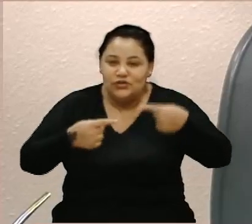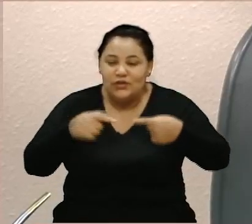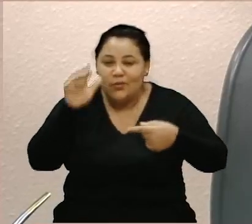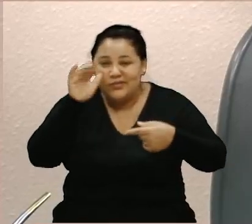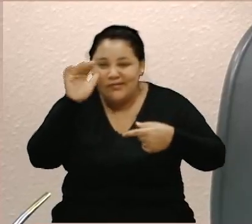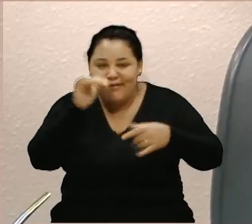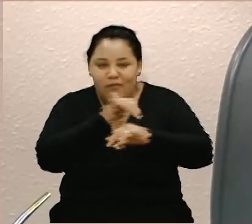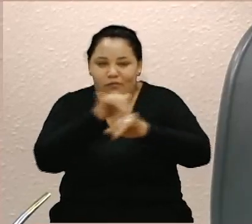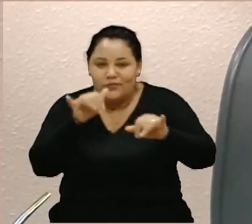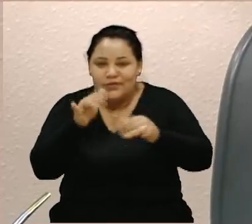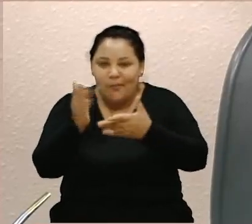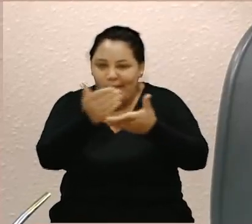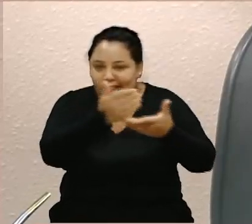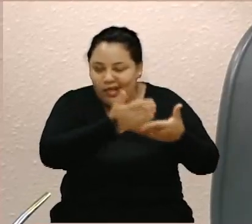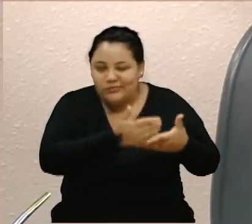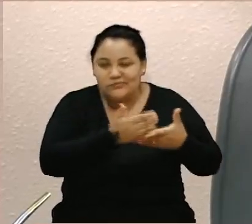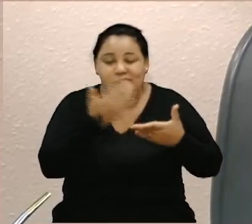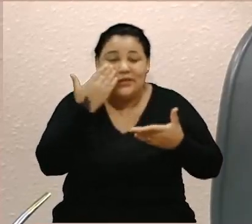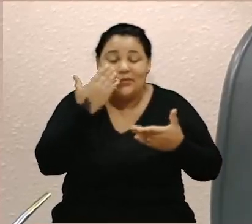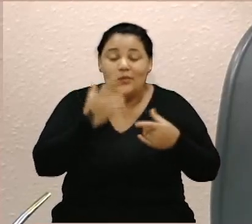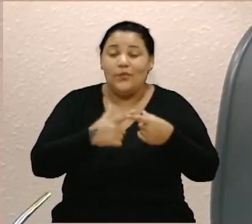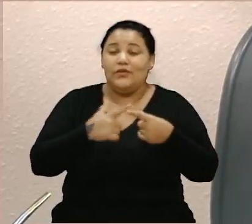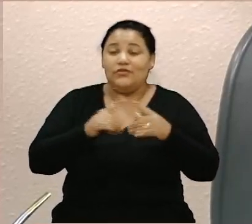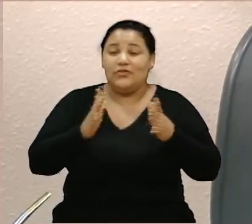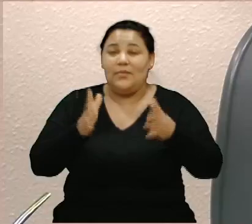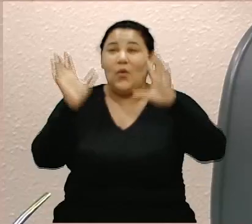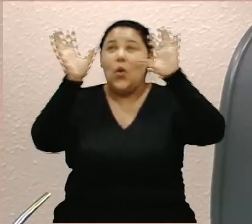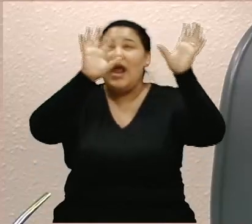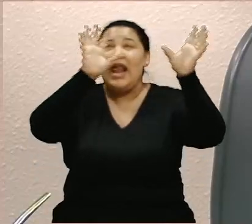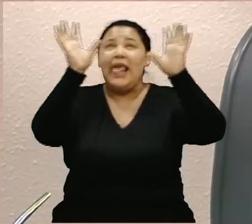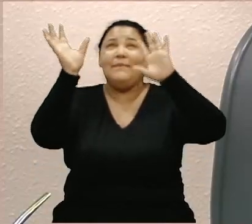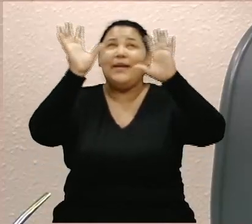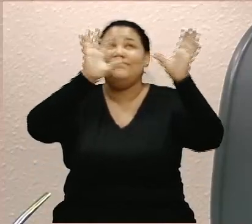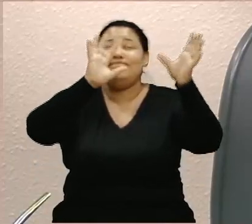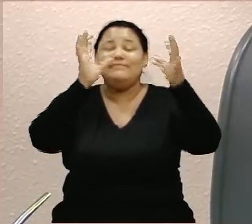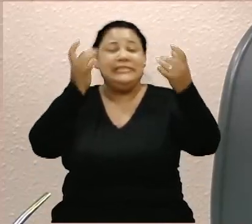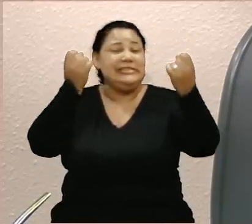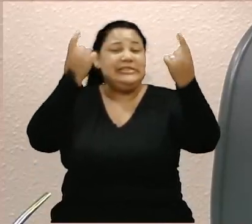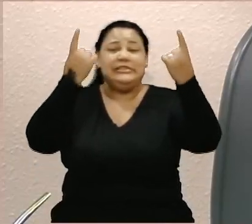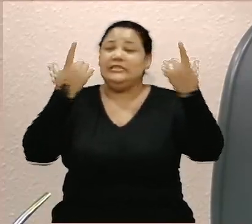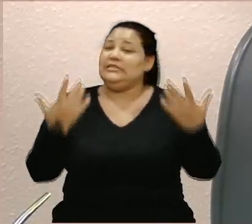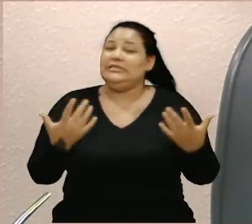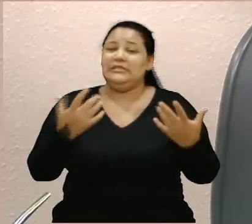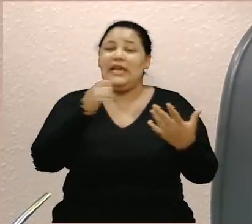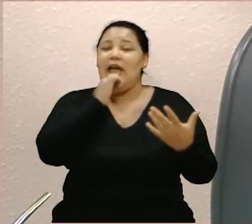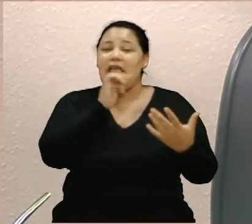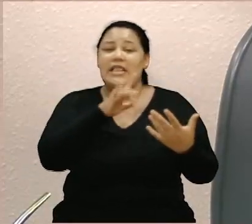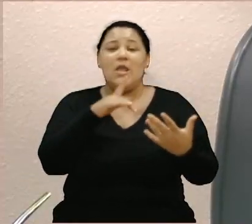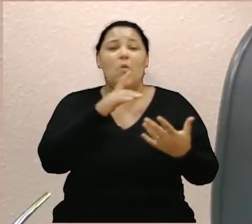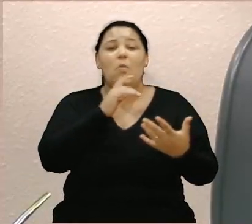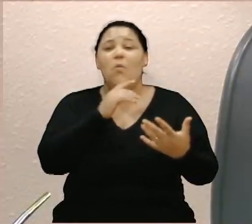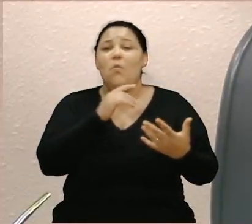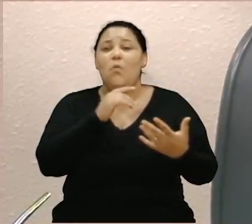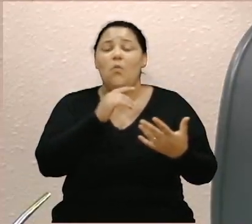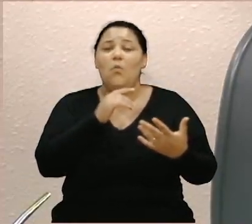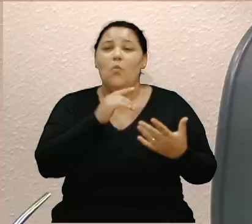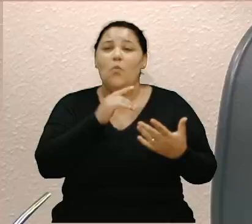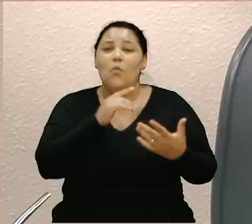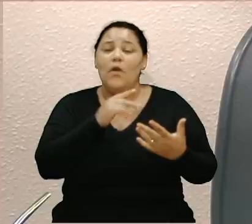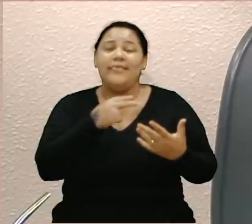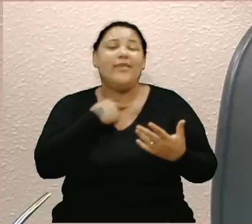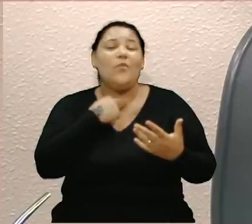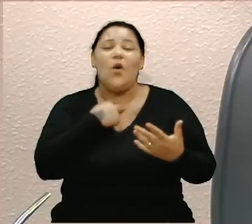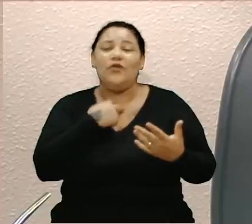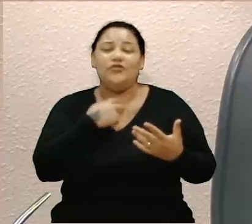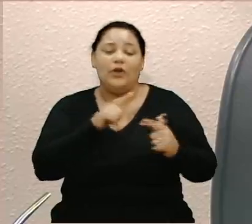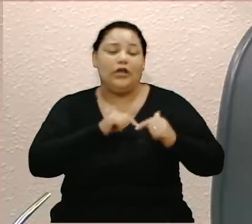nós sabemos que as questões climáticas elas vieram para ficar e nós não podemos agir somente quando as coisas